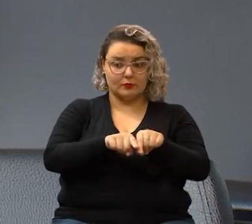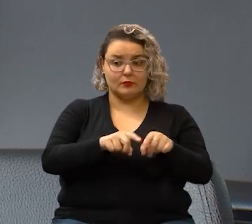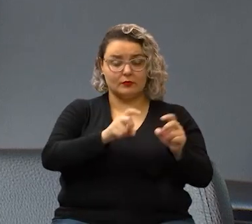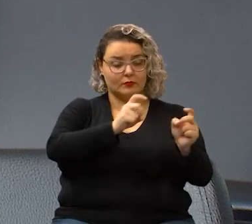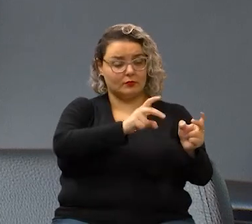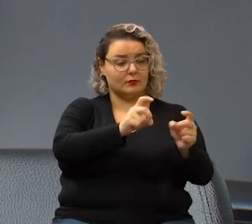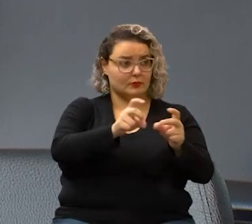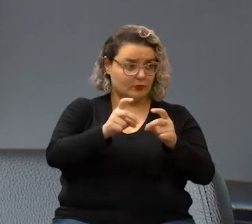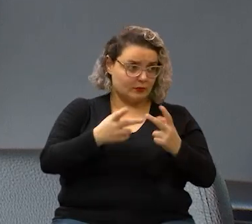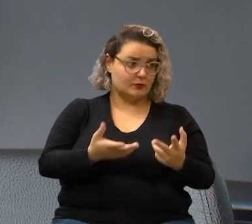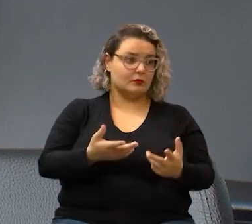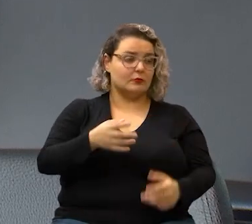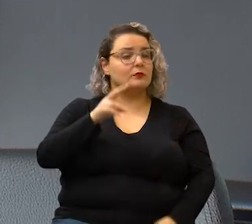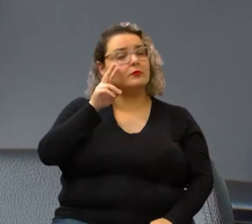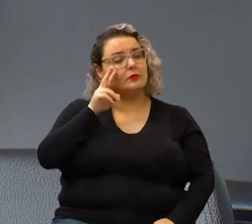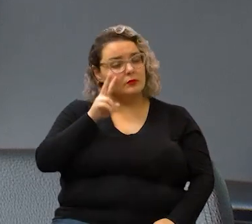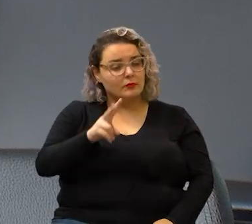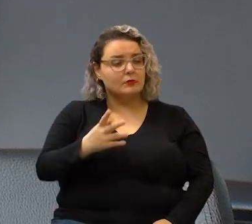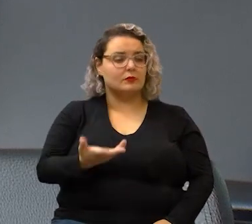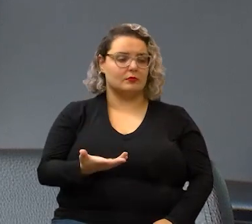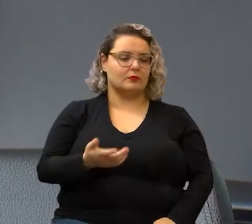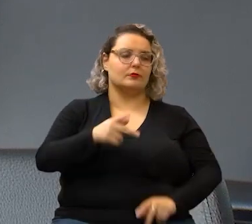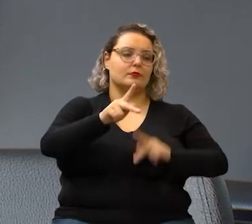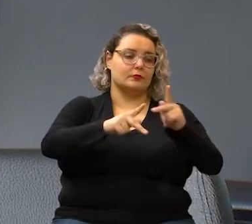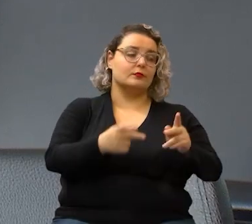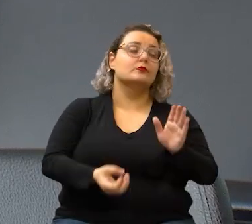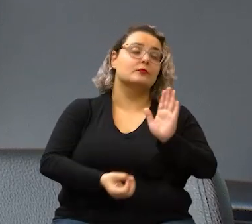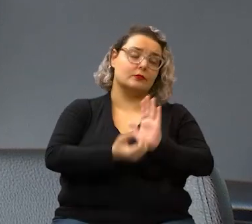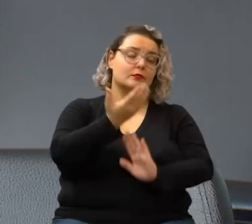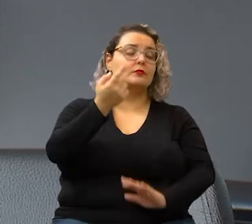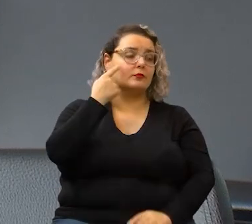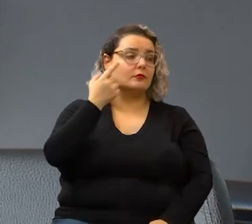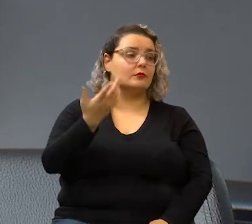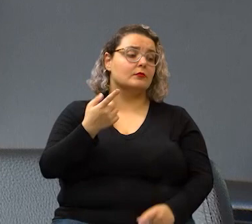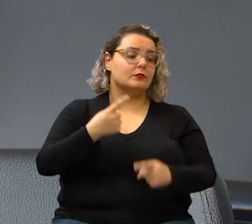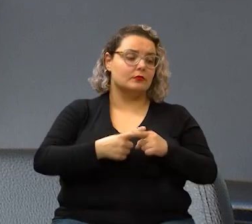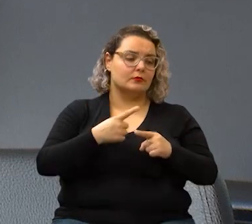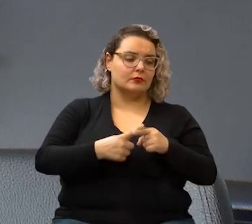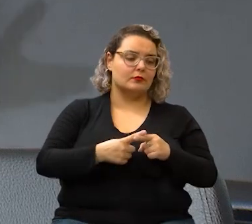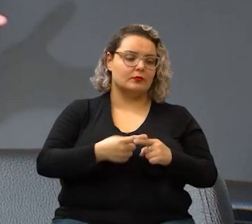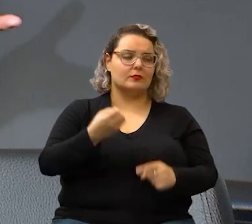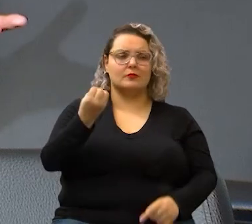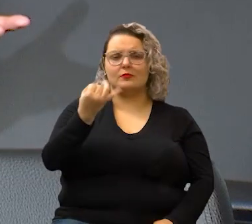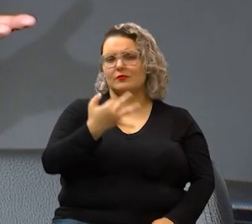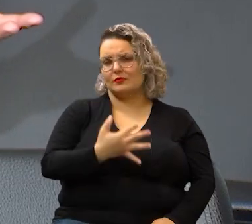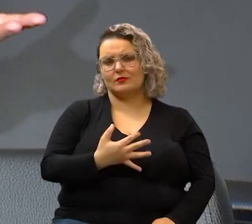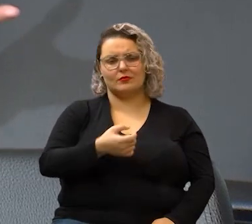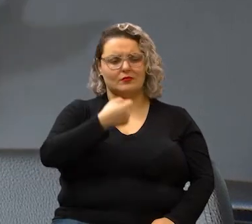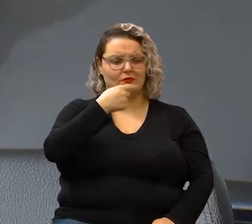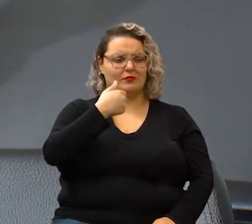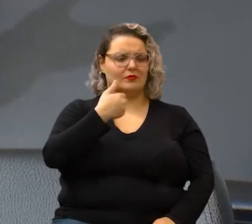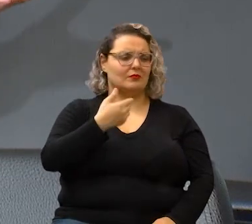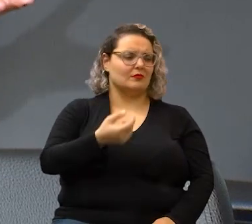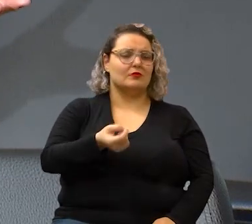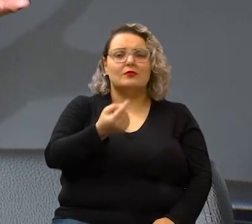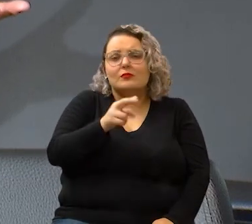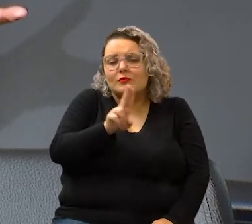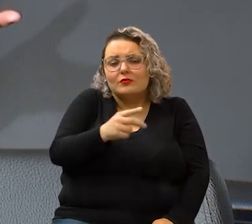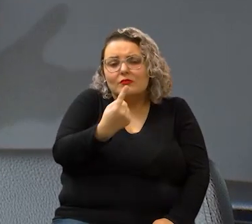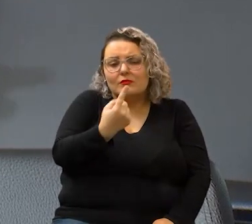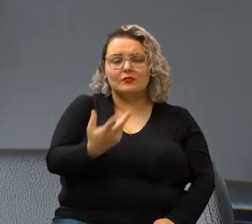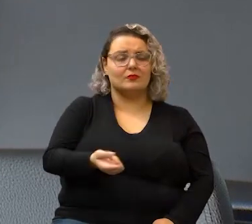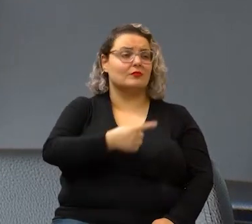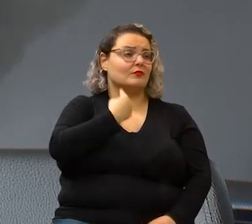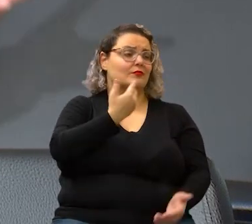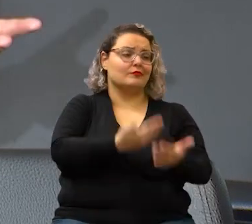eu também, vendo a situação da população, foi onde eu criei. Porque quantos descartes que tinha de